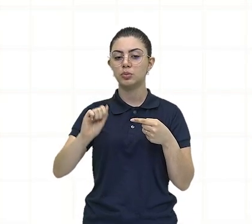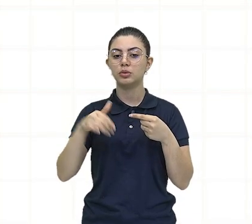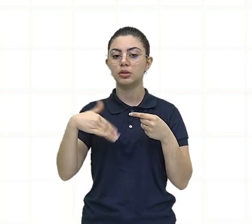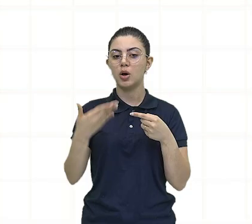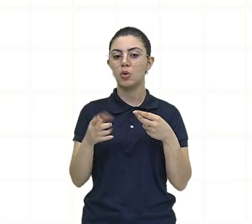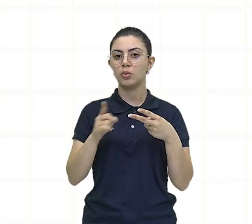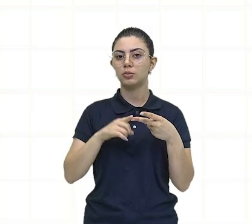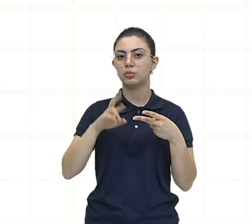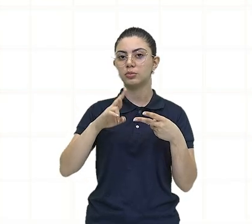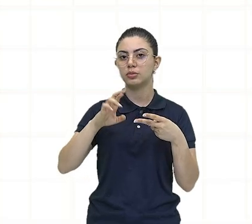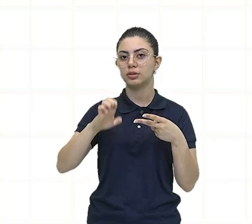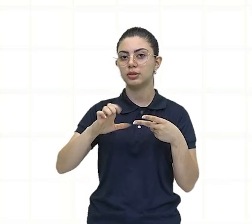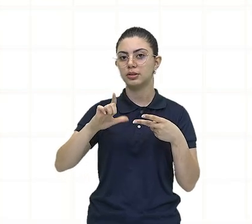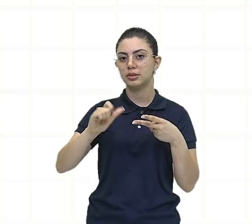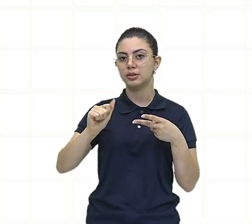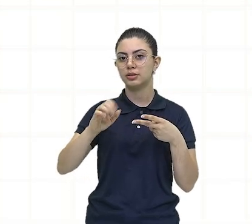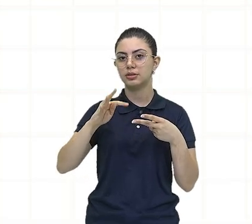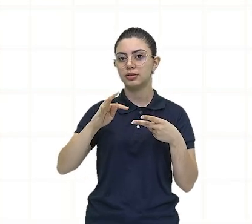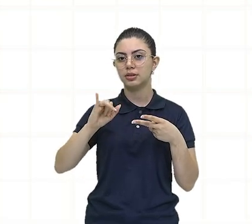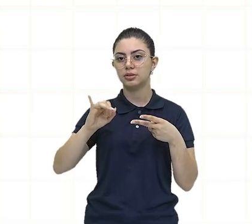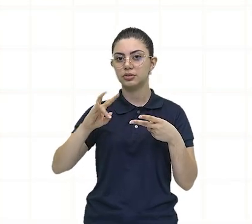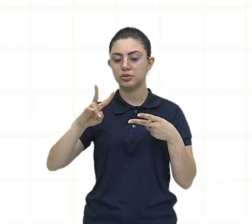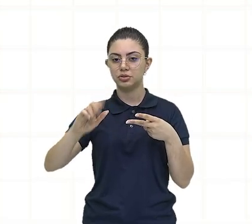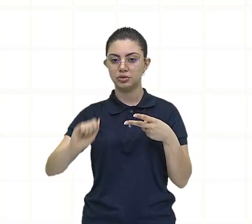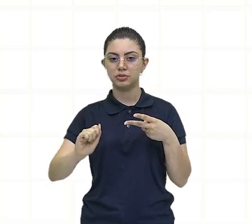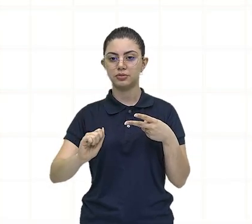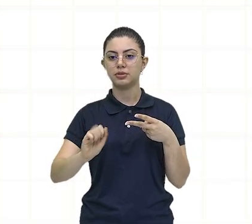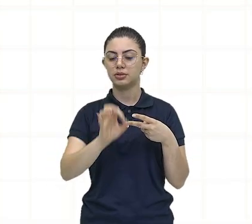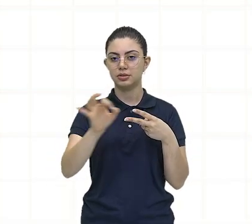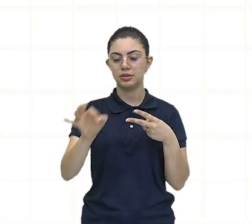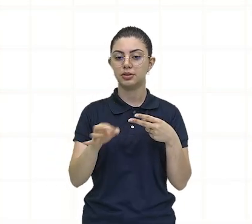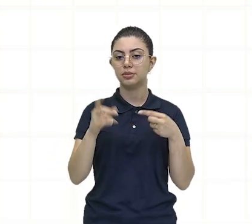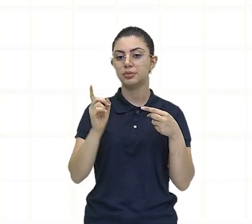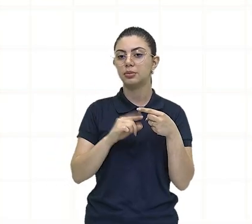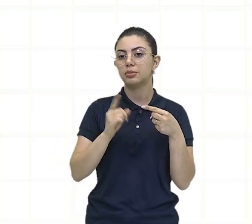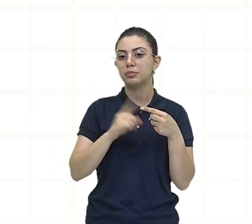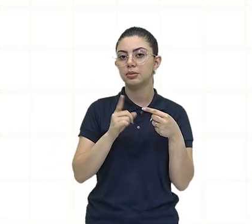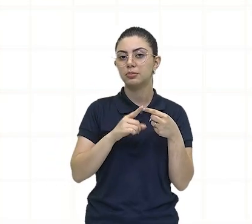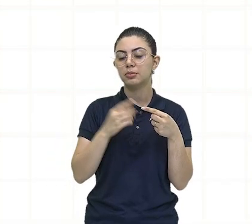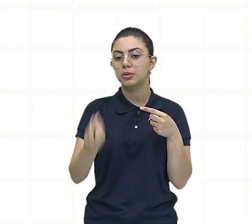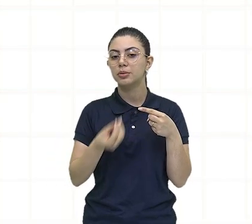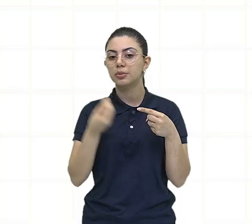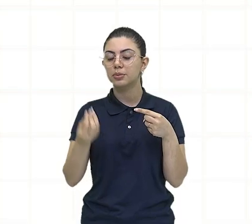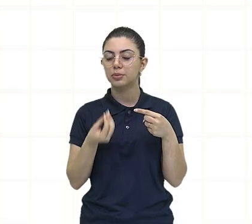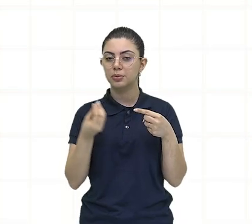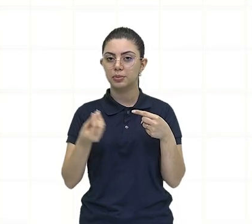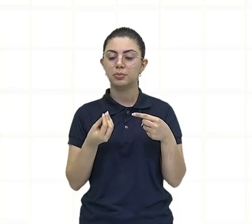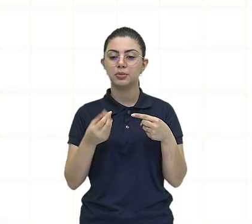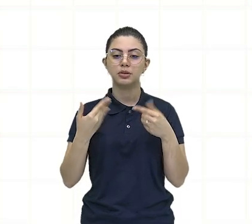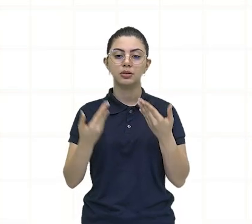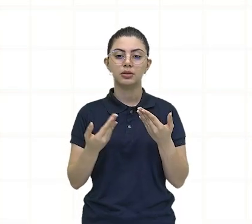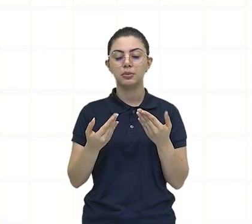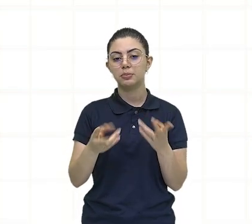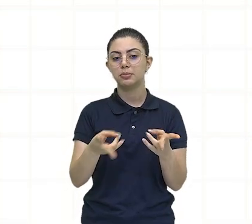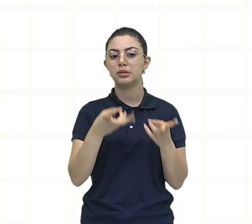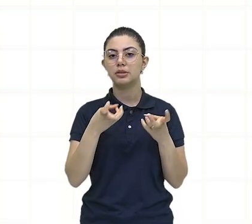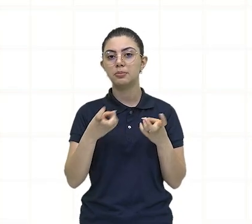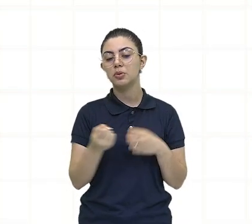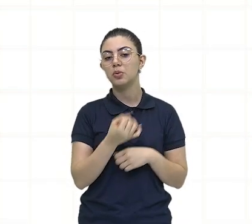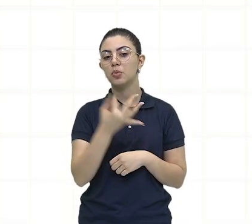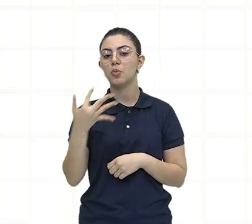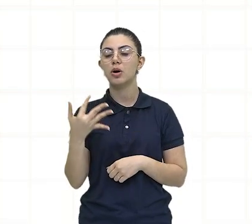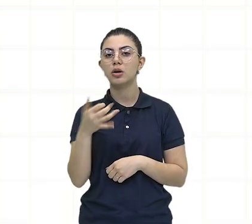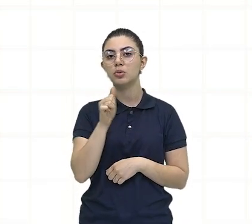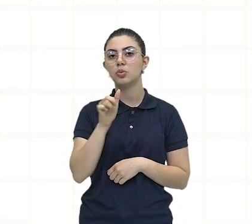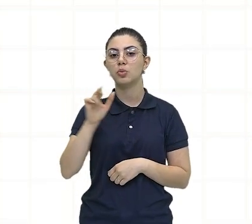umidade relativa, tá bom? Sendo que a umidade relativa ela vai mostrar o quanto o ar consegue